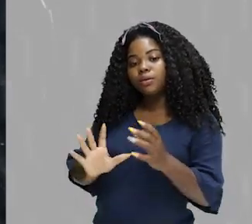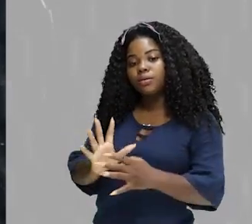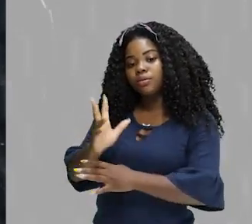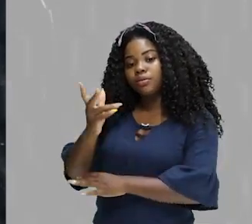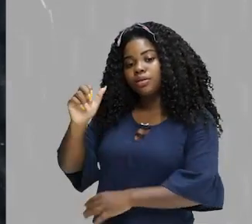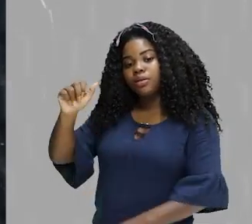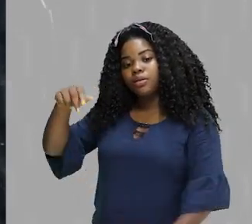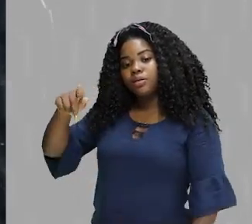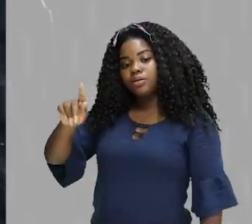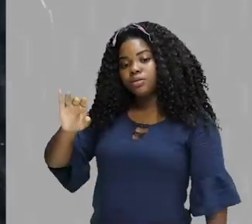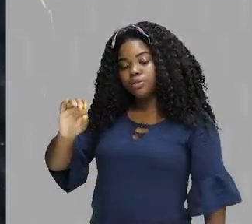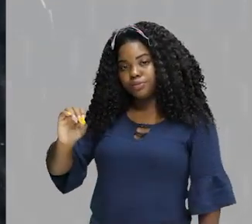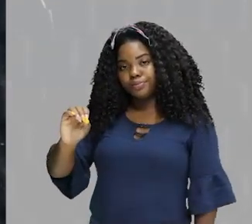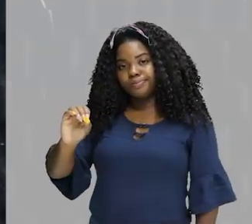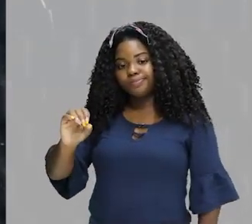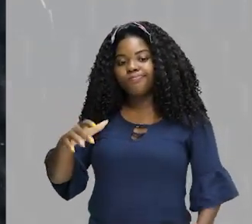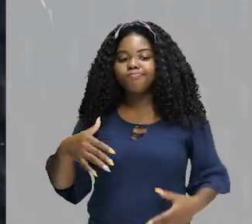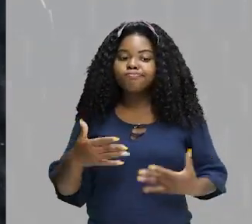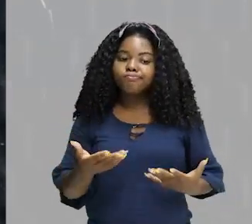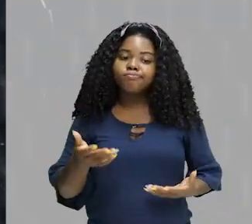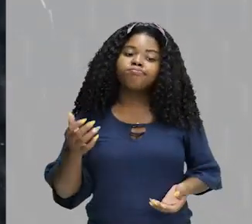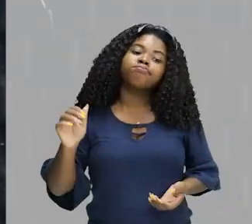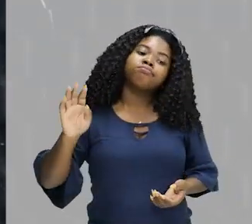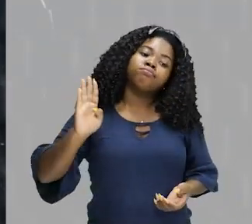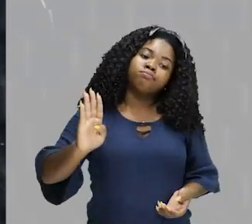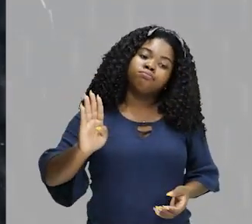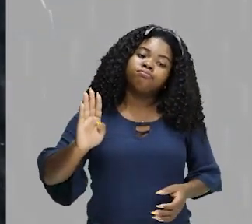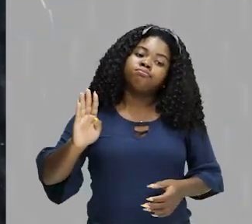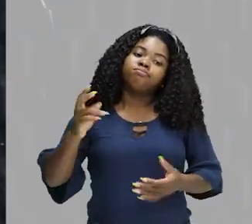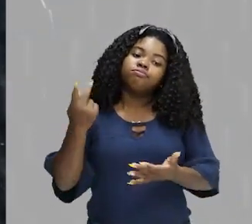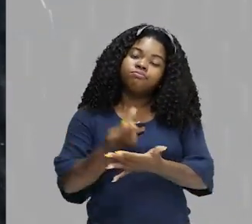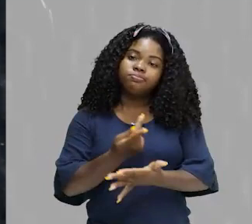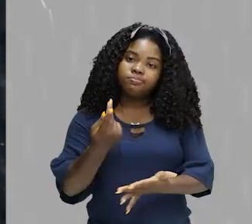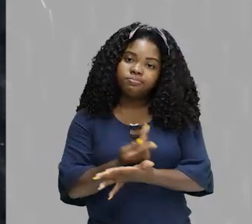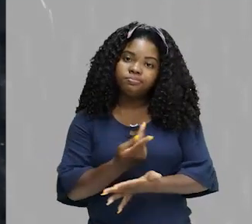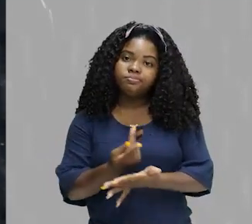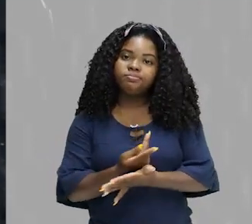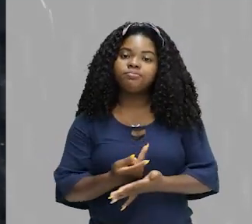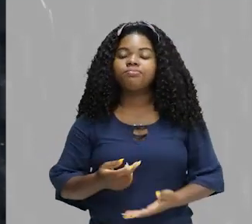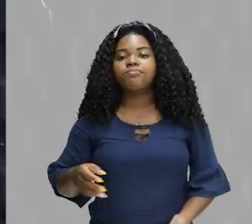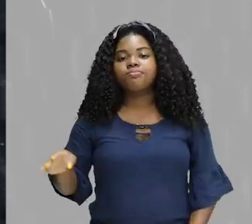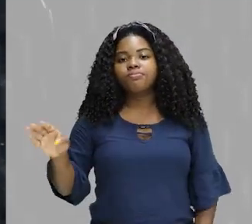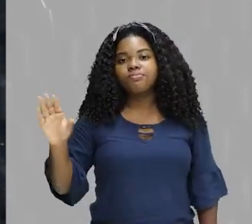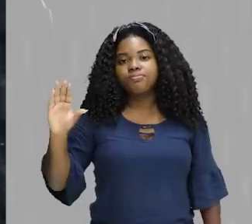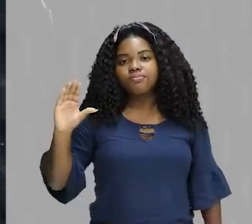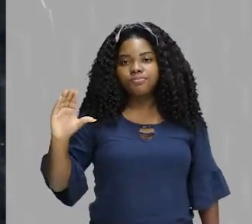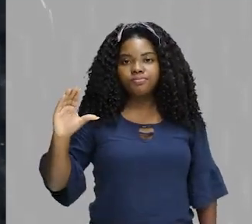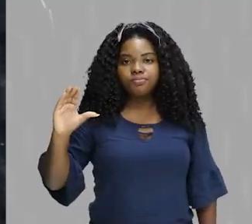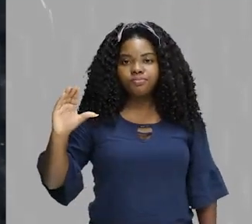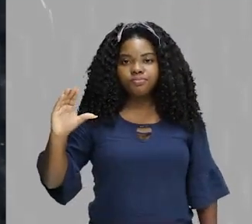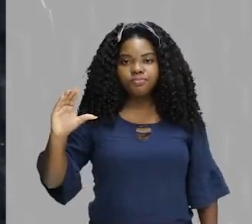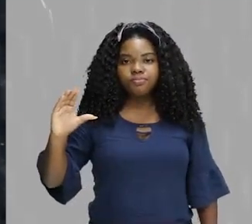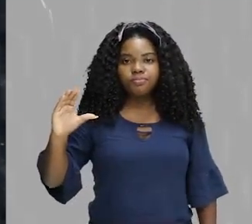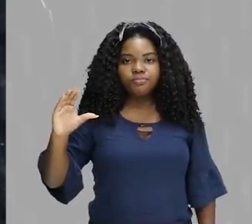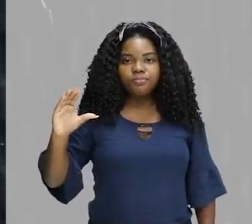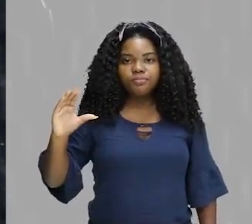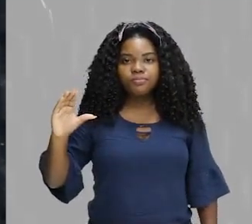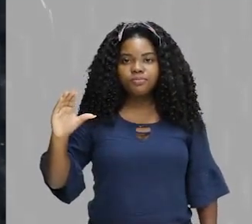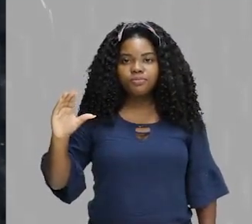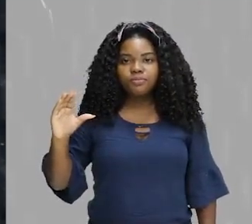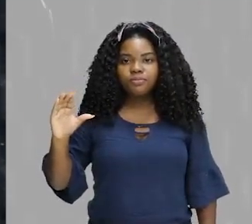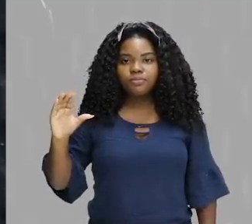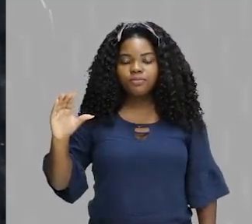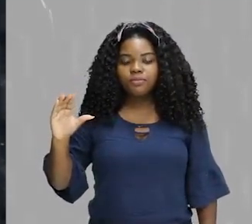plantas angiospermas. Então, a letra B também deve ser excluída, tá? Vamos para a próxima questão. Letra